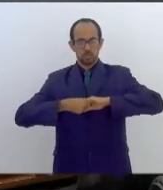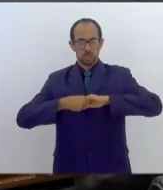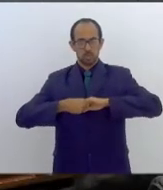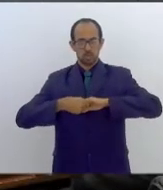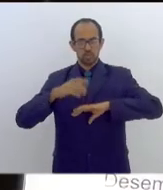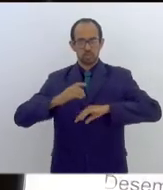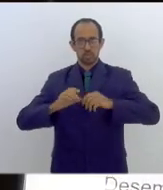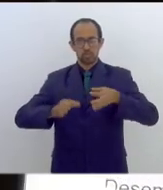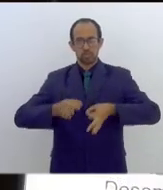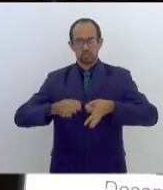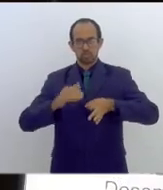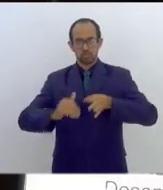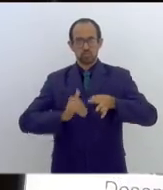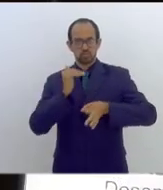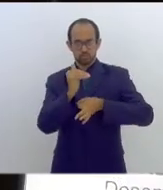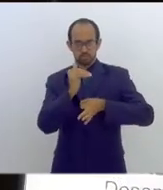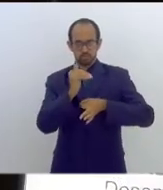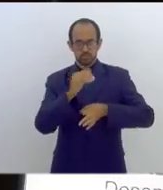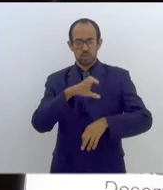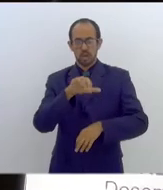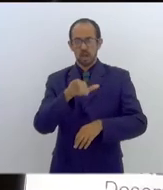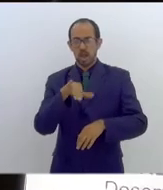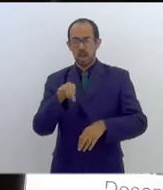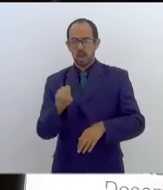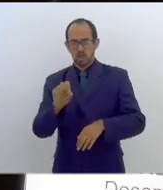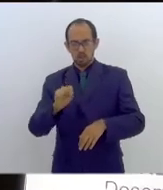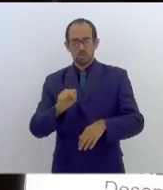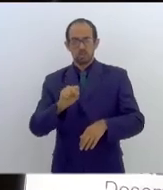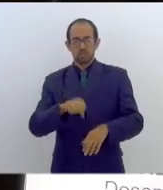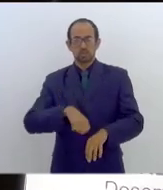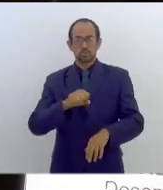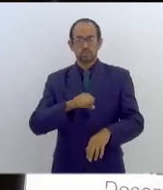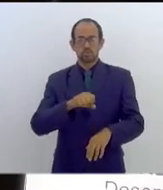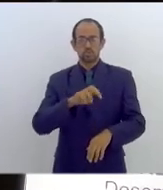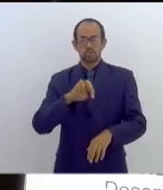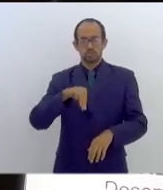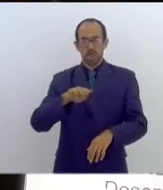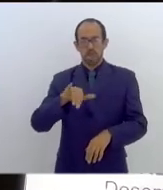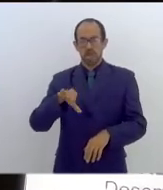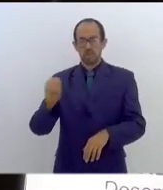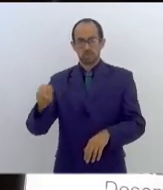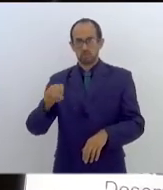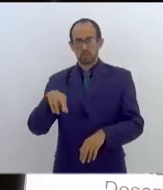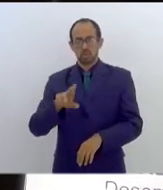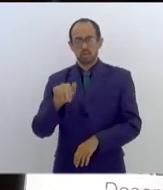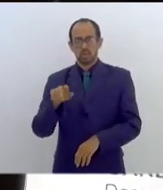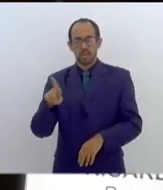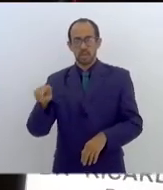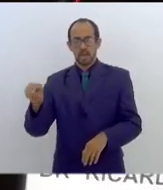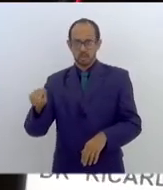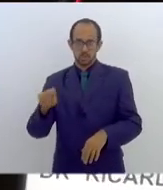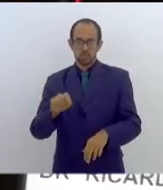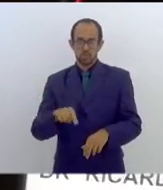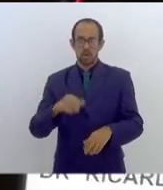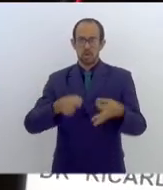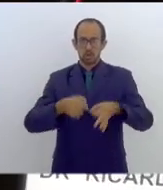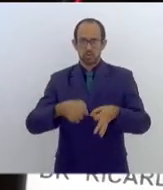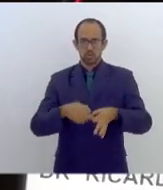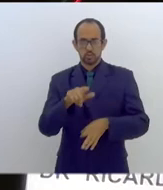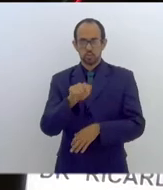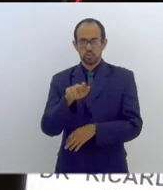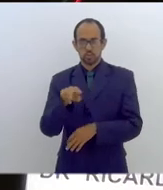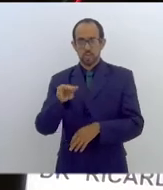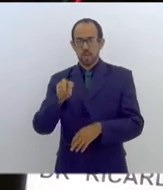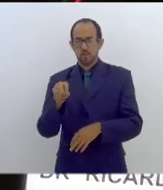Renata França Carlos Santos de Oliveira Marcos Henrique Pinto Basílio Ricardo Cardoso ao juiz Gustavo Henrique